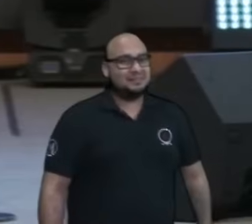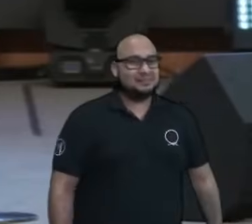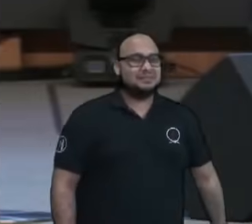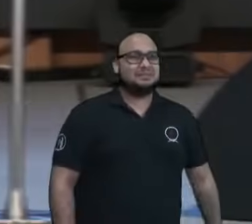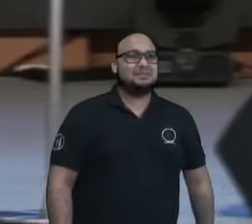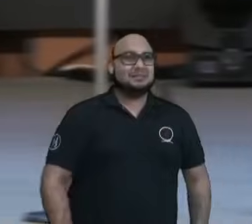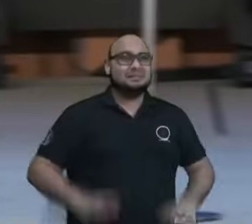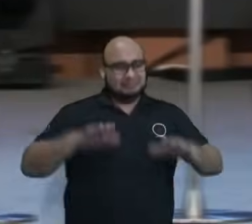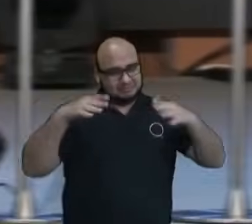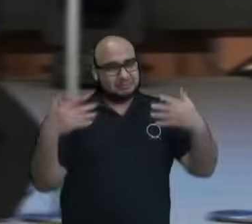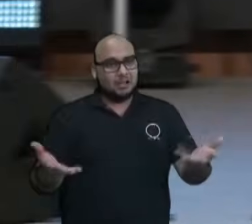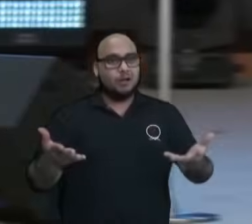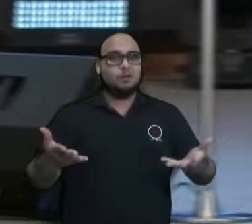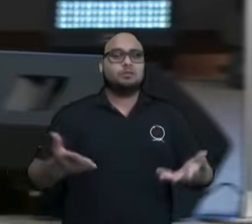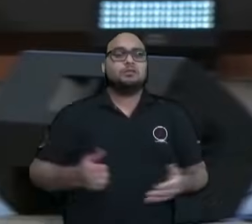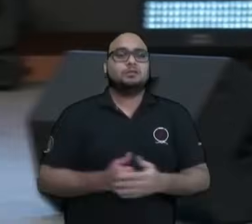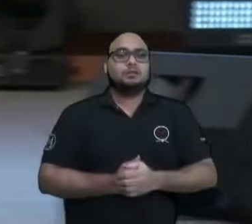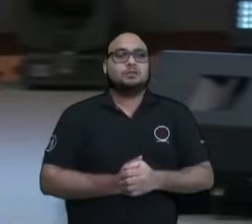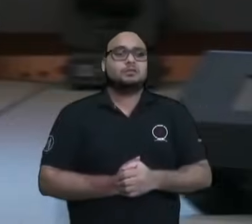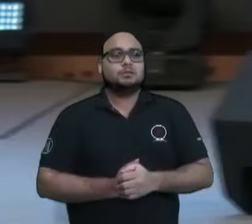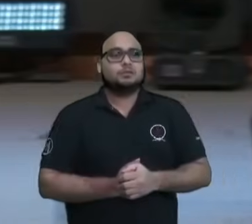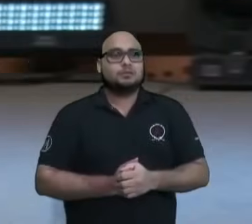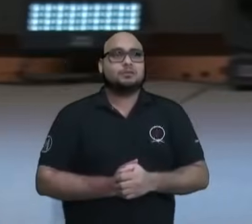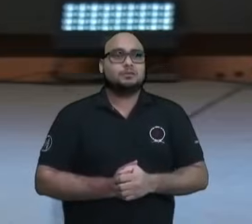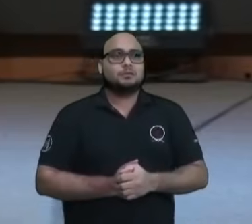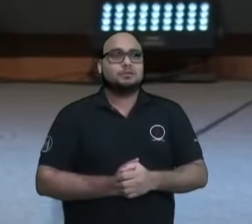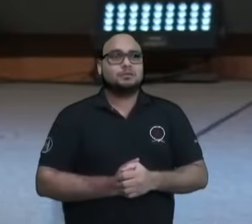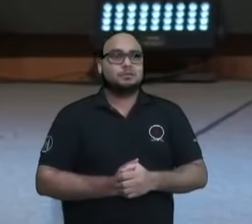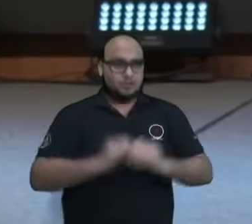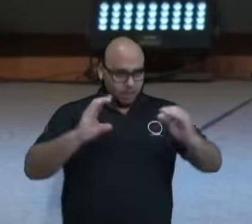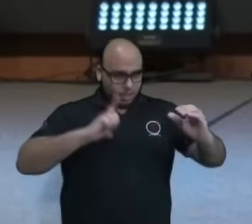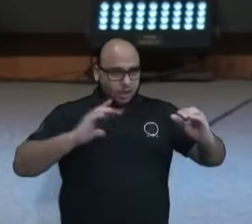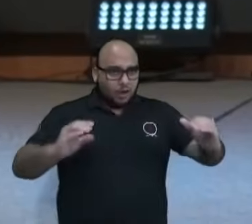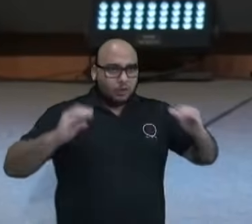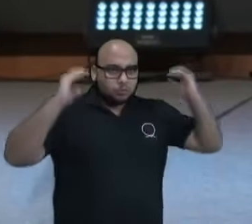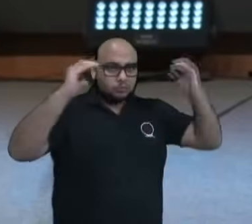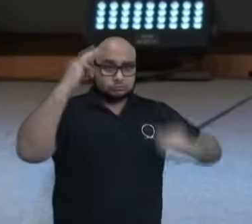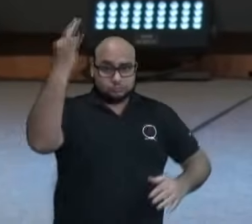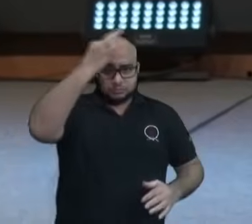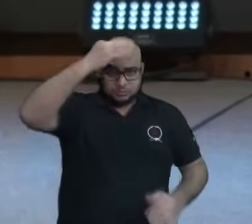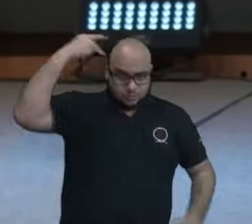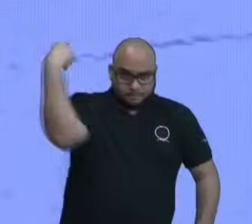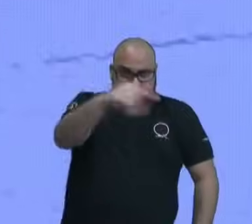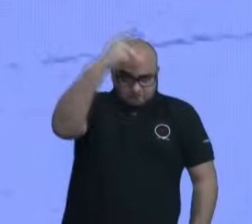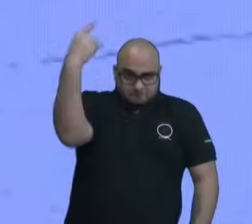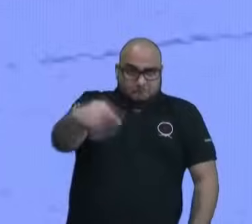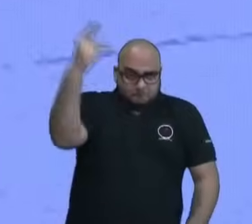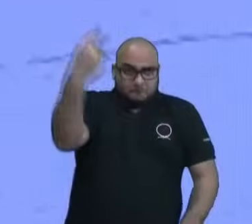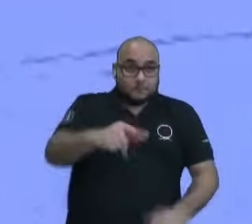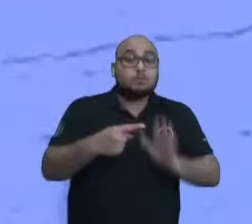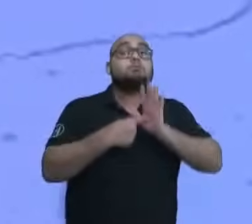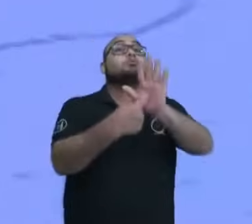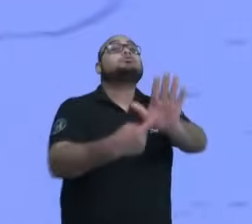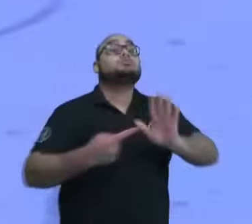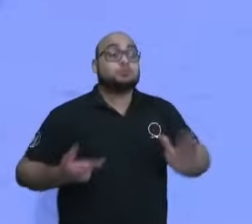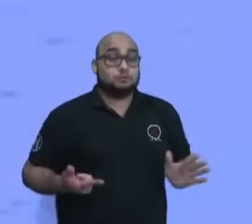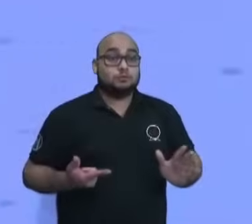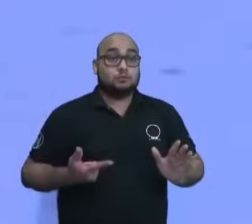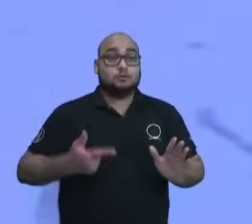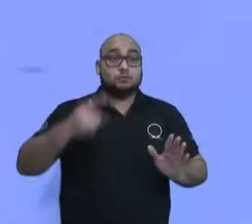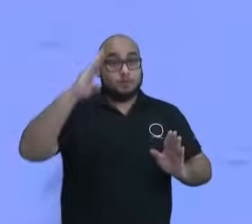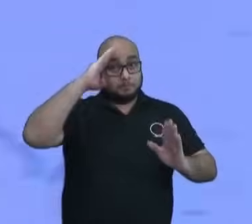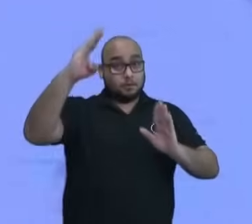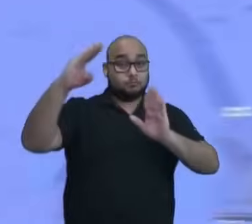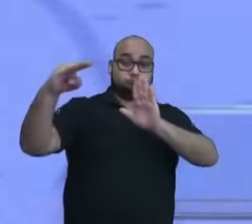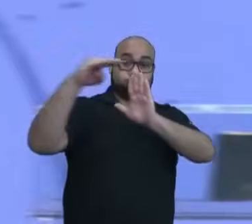Então você solapa a autoridade espiritual e a autoridade da Bíblia é princípio não é regra